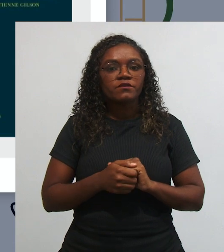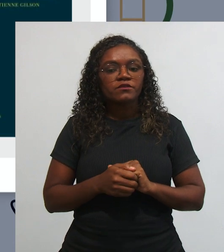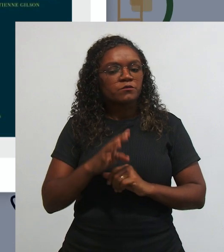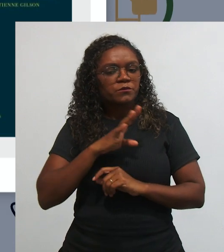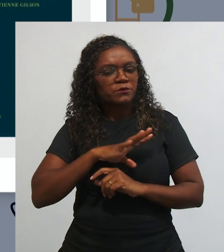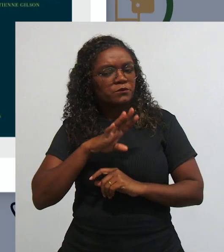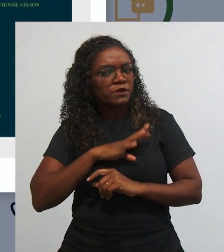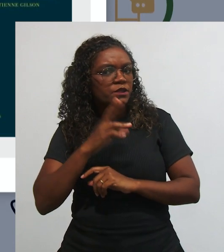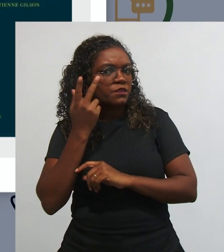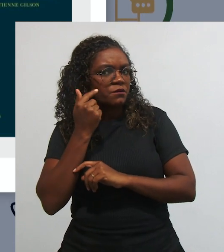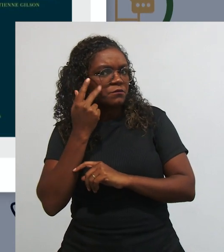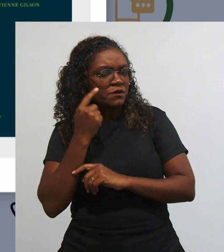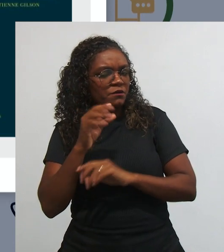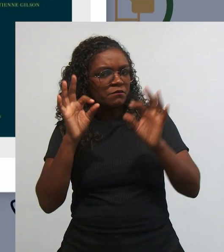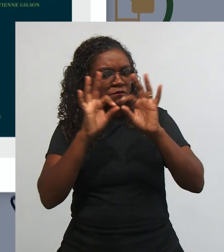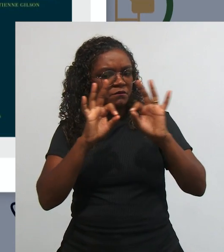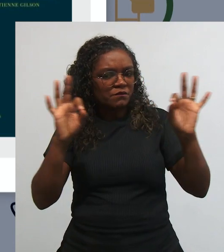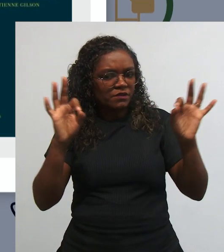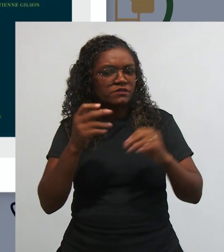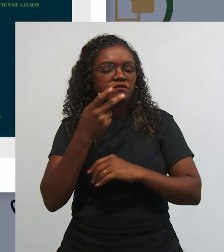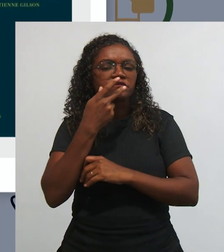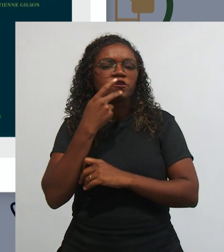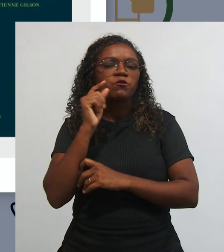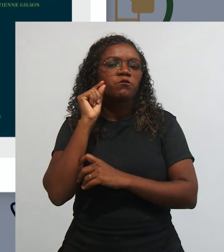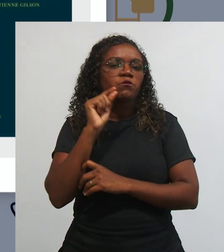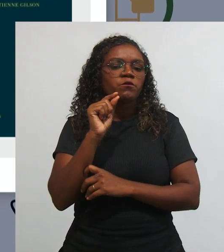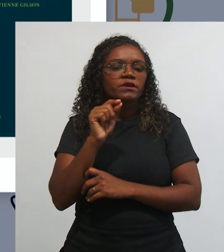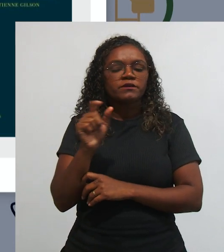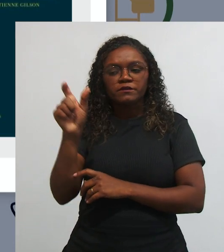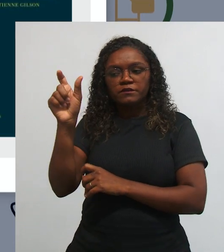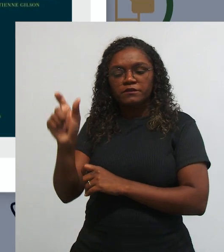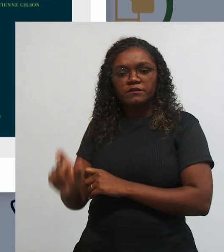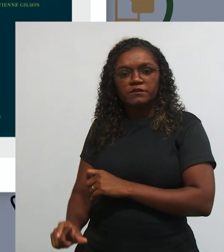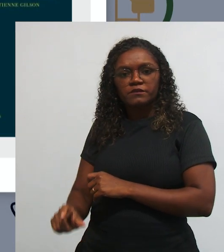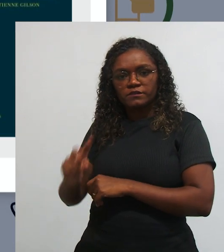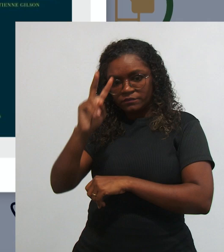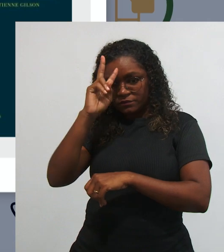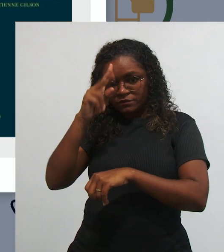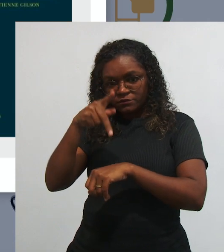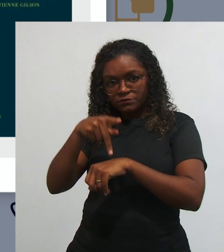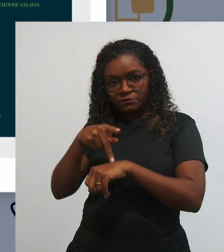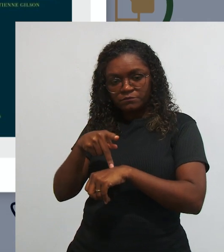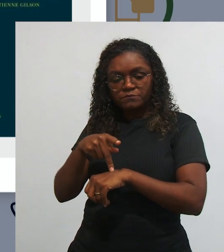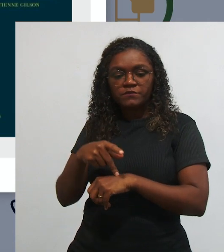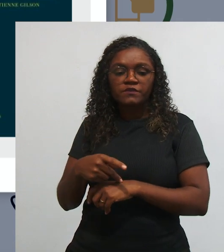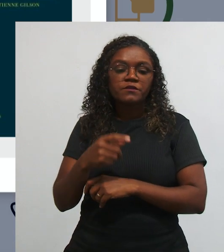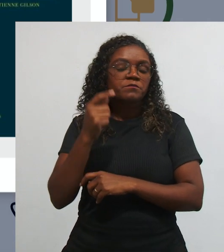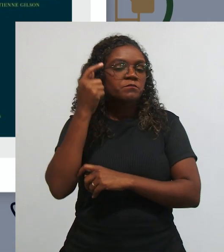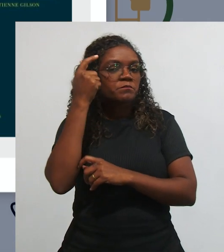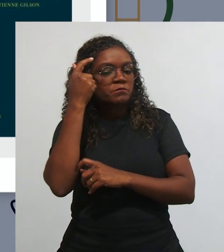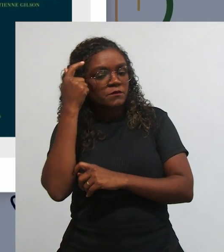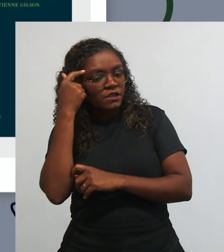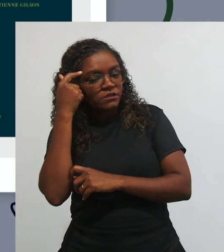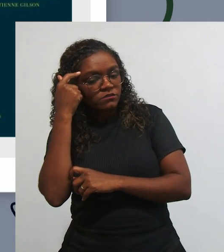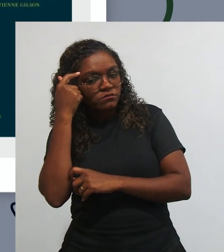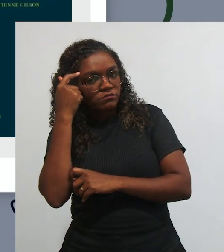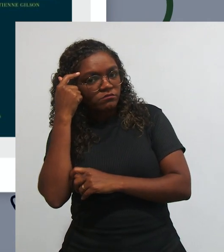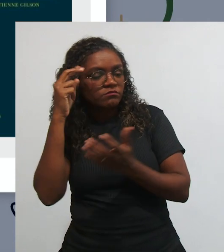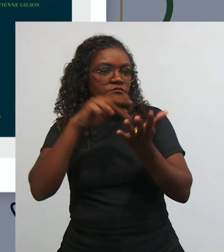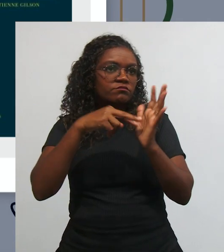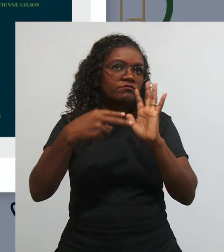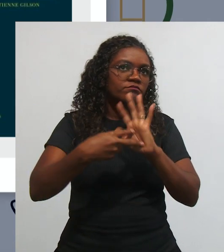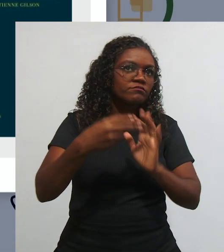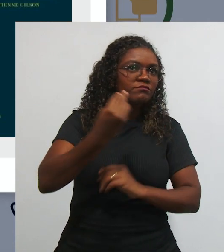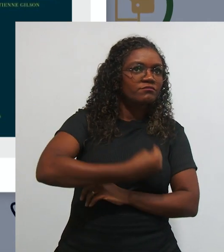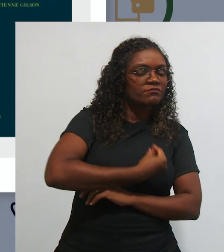aí no bom português. O René Descartes, ele tem a célebre frase, penso, logo